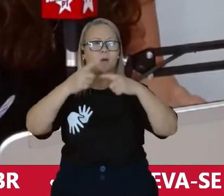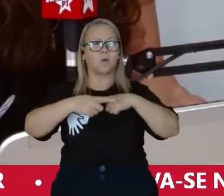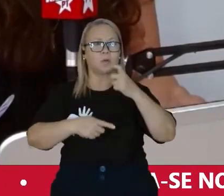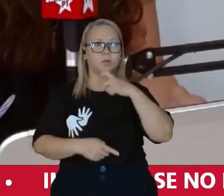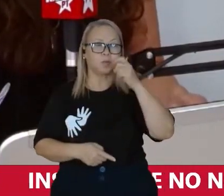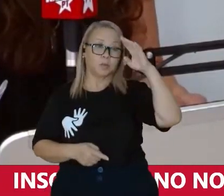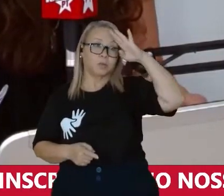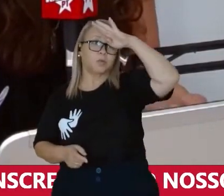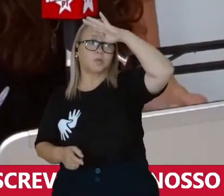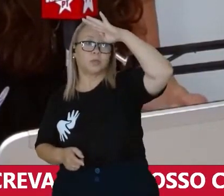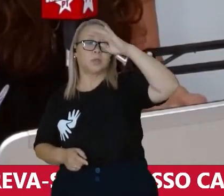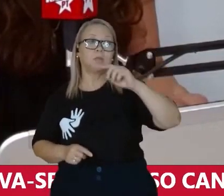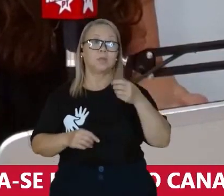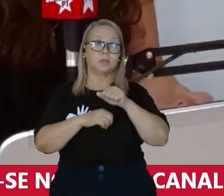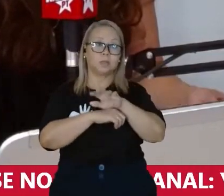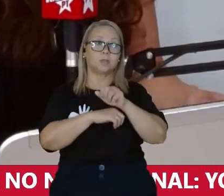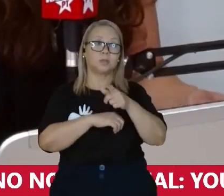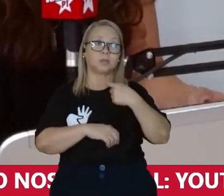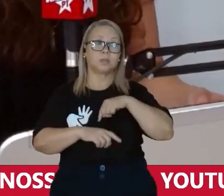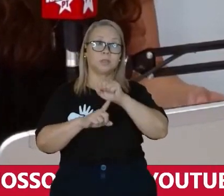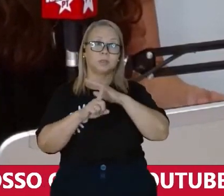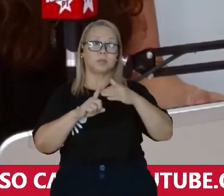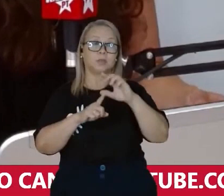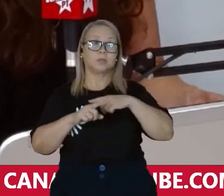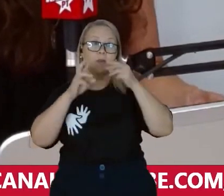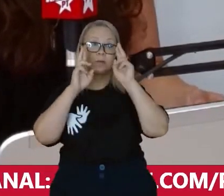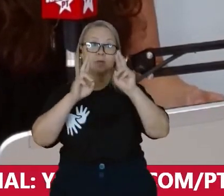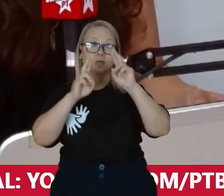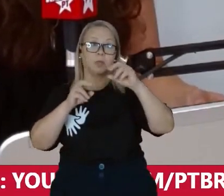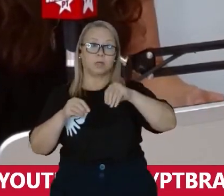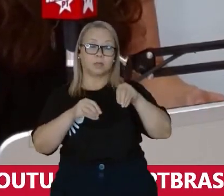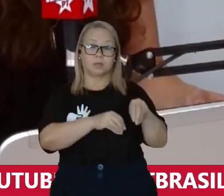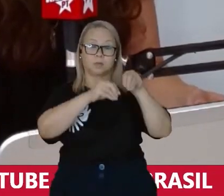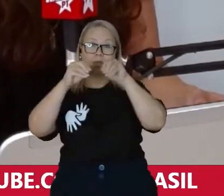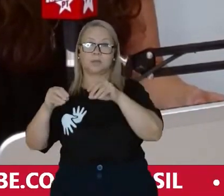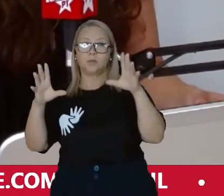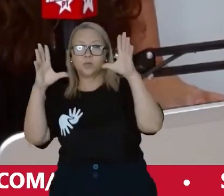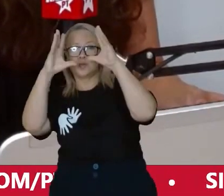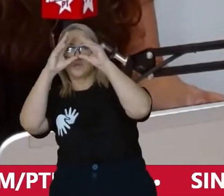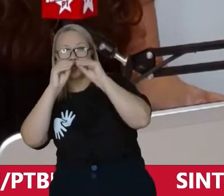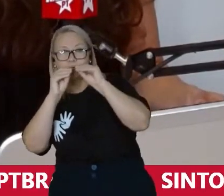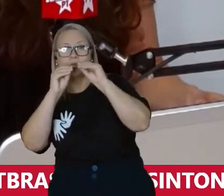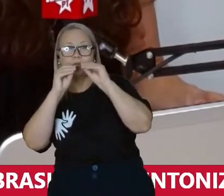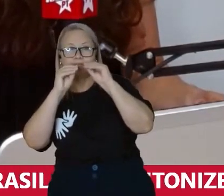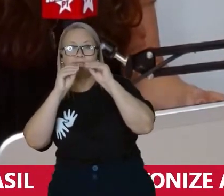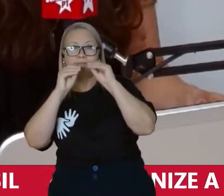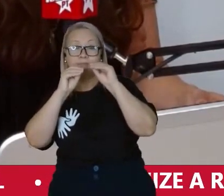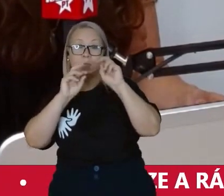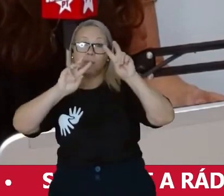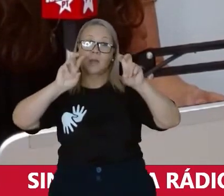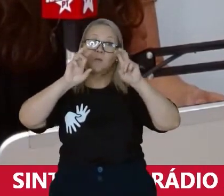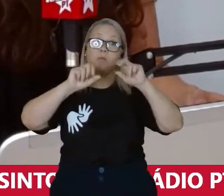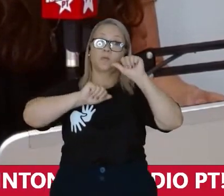do bolsonarismo indica que a nossa sociedade tem esperança de sair desse obscurantismo todo. É verdade, é só uma questão de